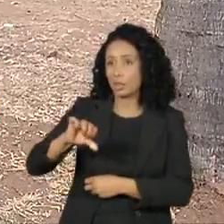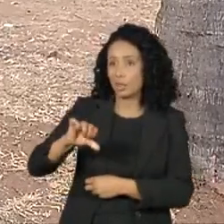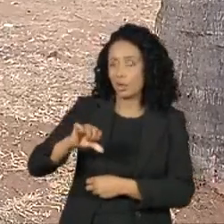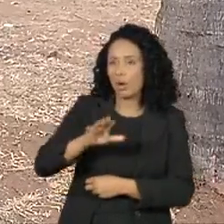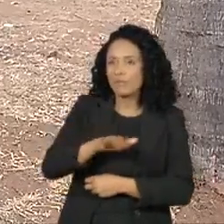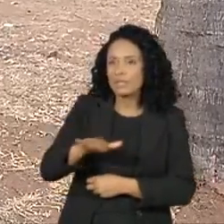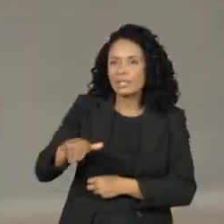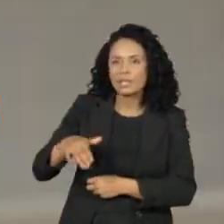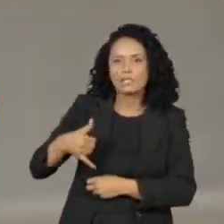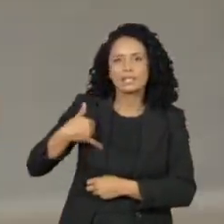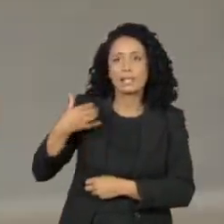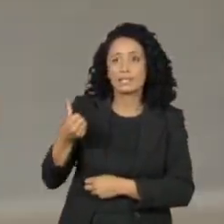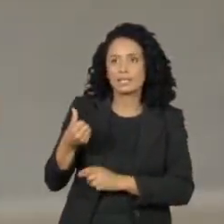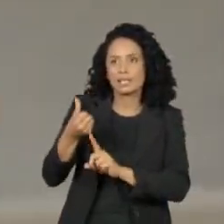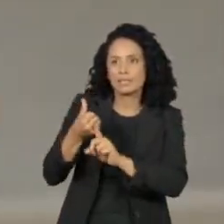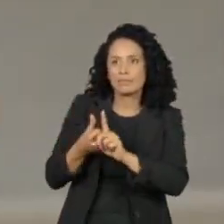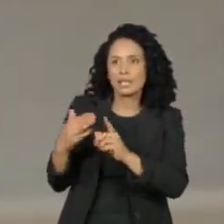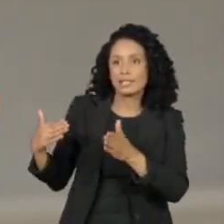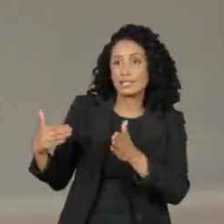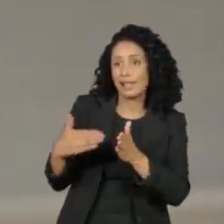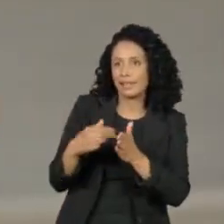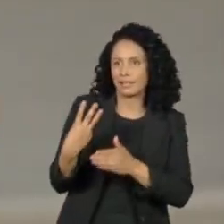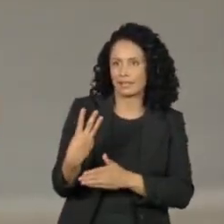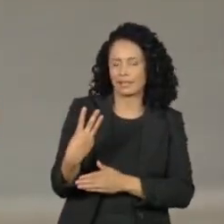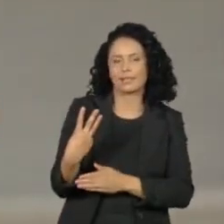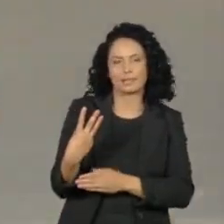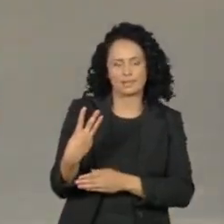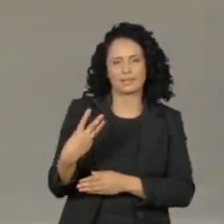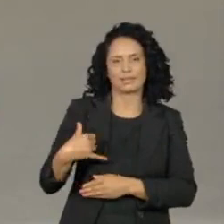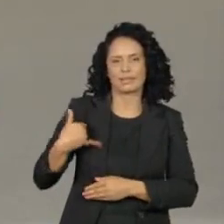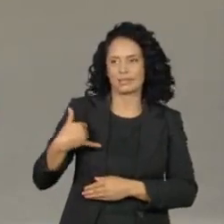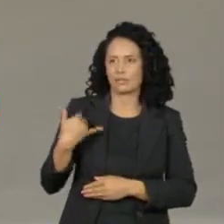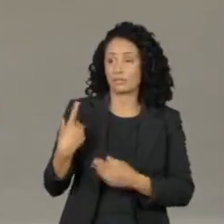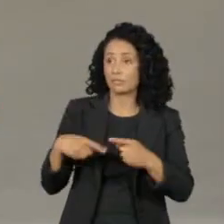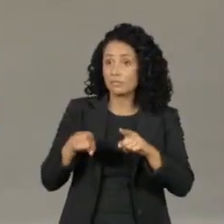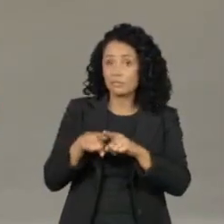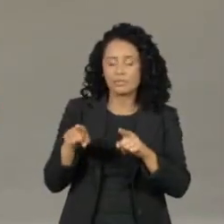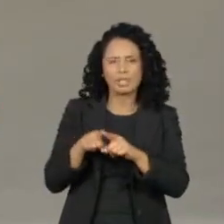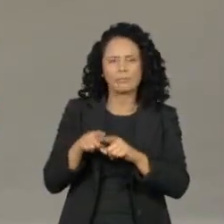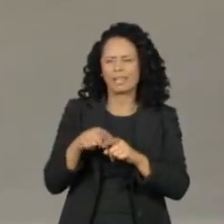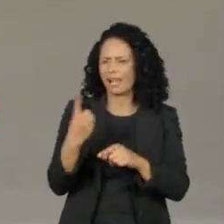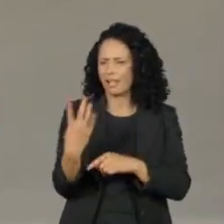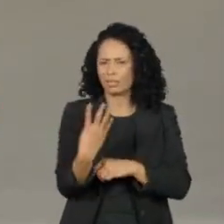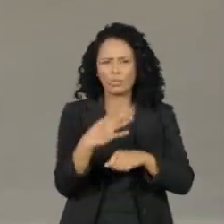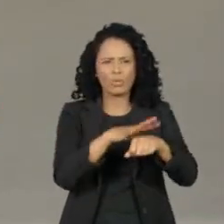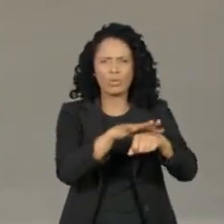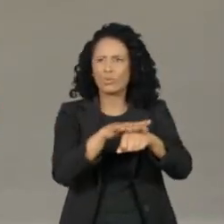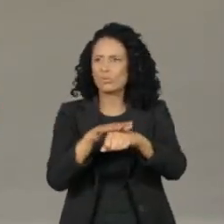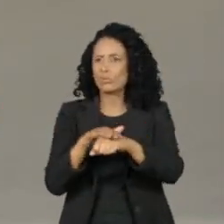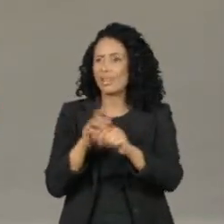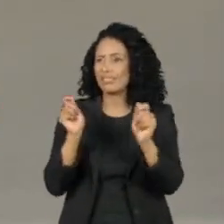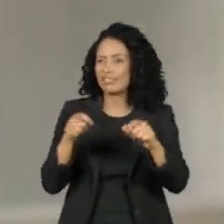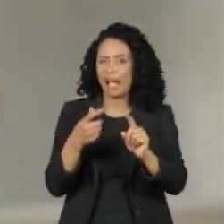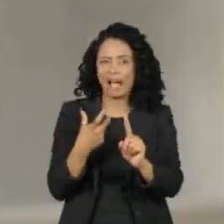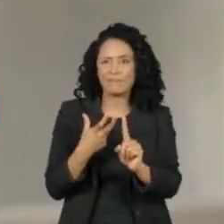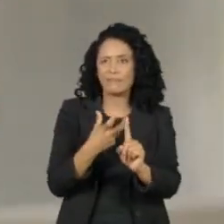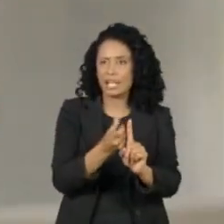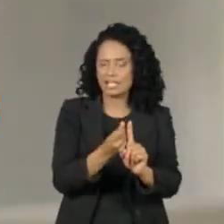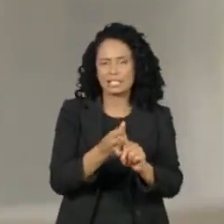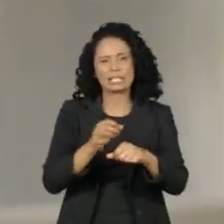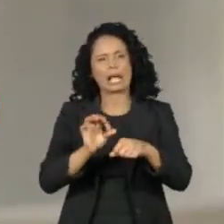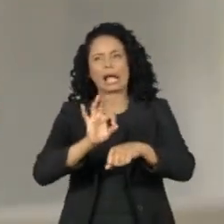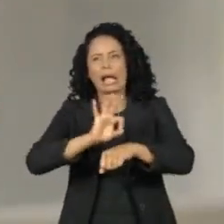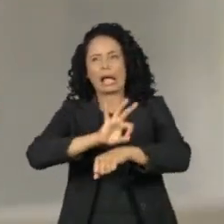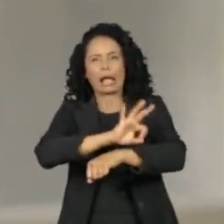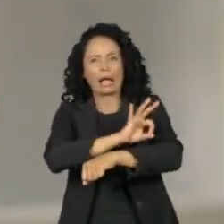a 3 anos, enquanto a soma de outras 14 doenças que são preveníveis com vacinas, como